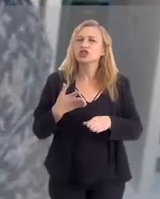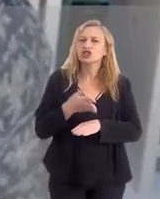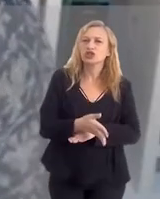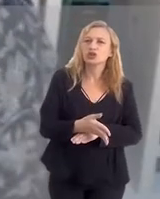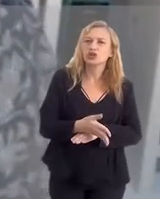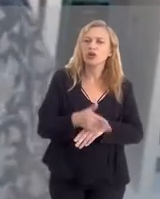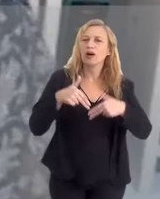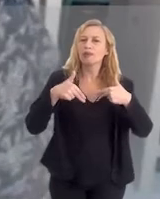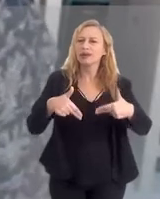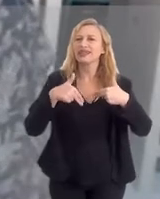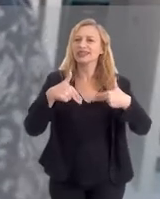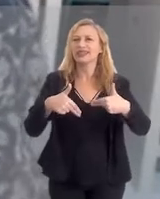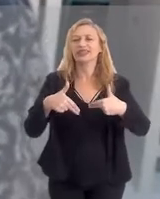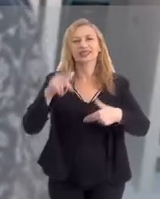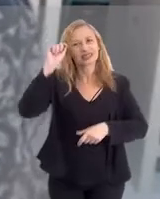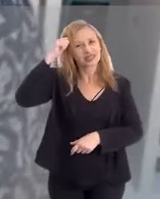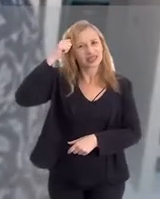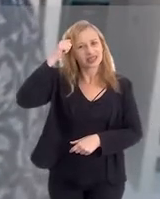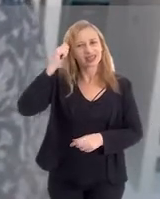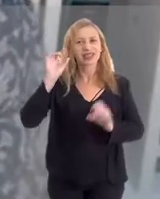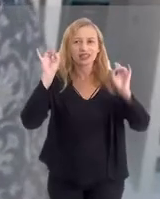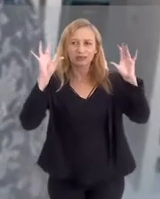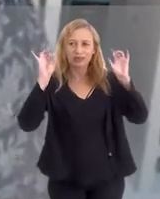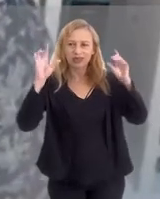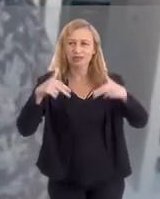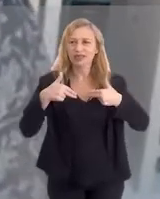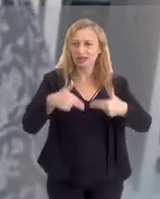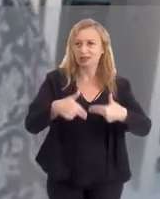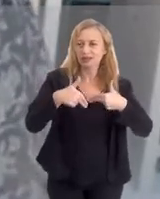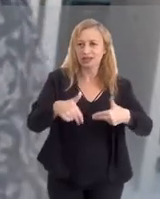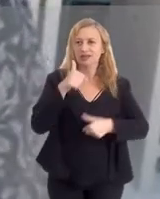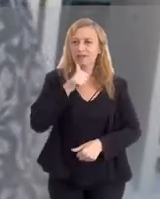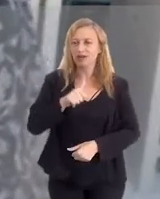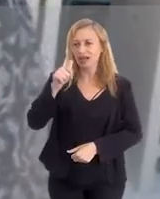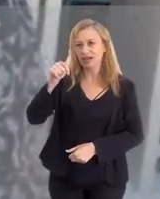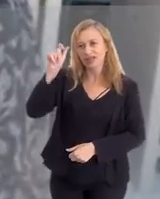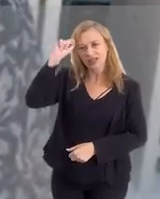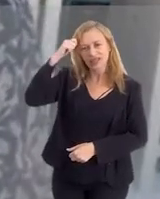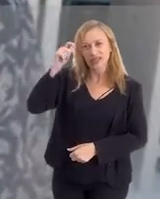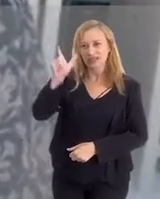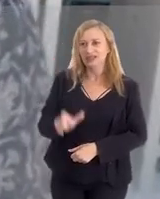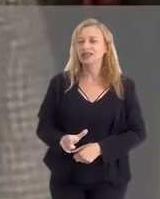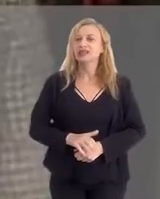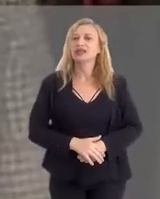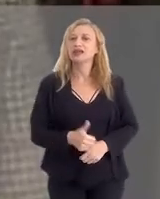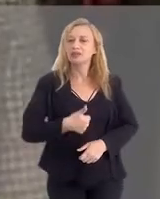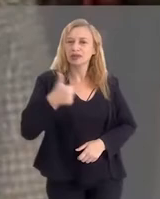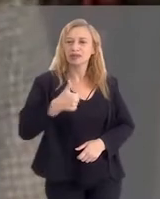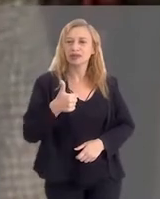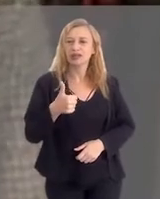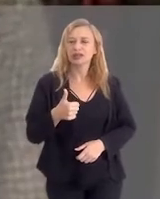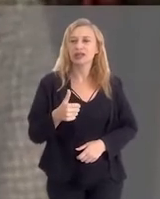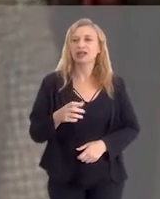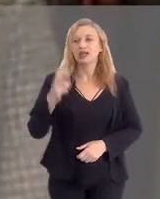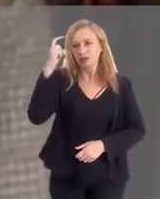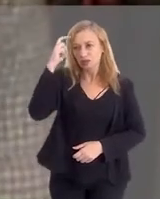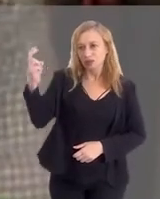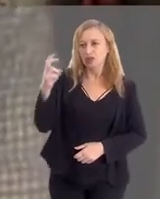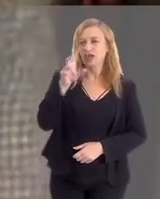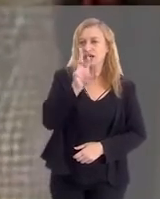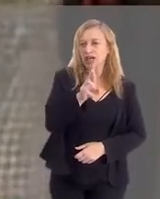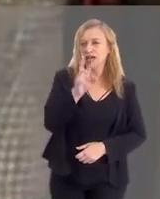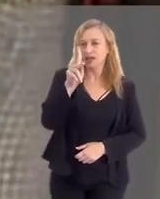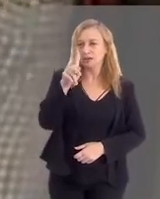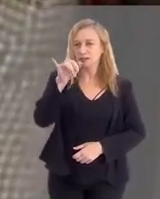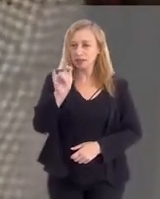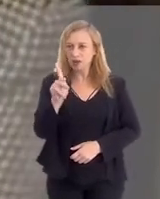você chegou, então, à militância negra, especialmente essa militância em favor da mulher negra? A primeira coisa foi a cultura